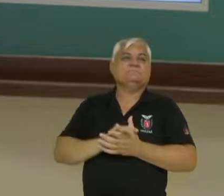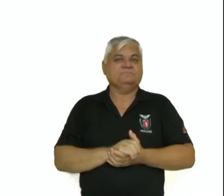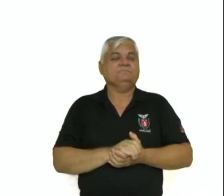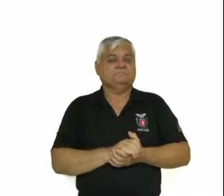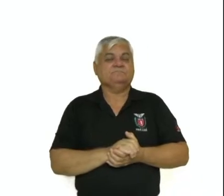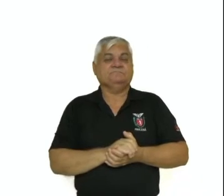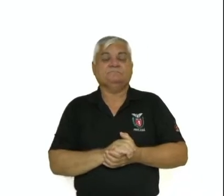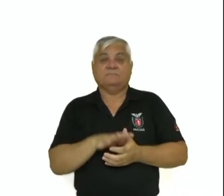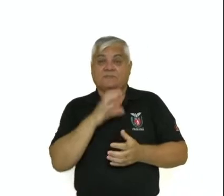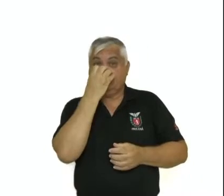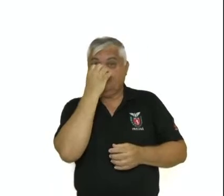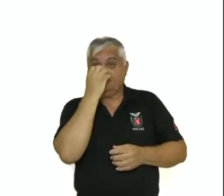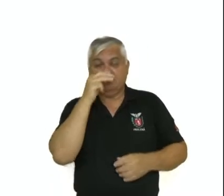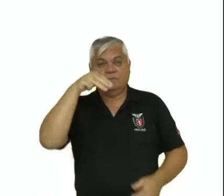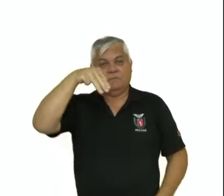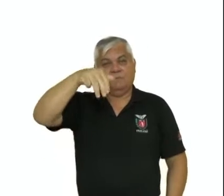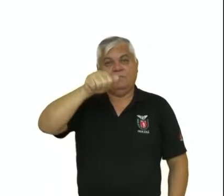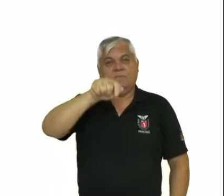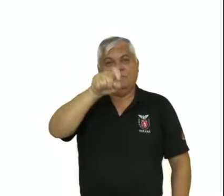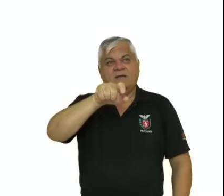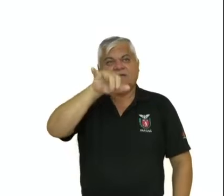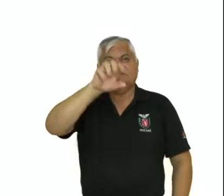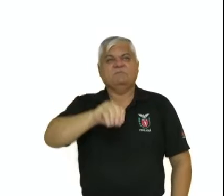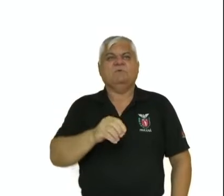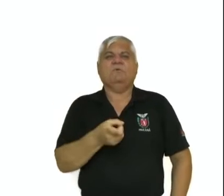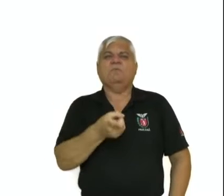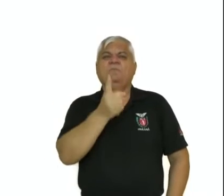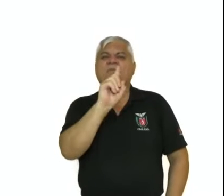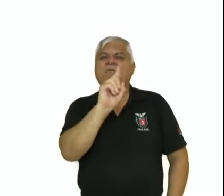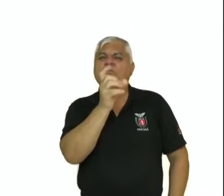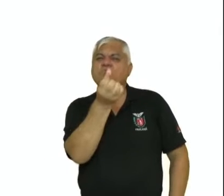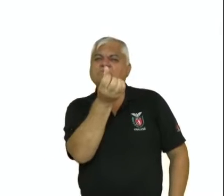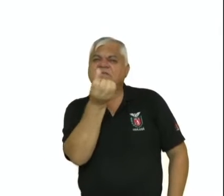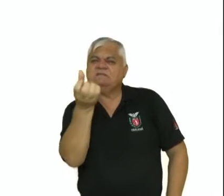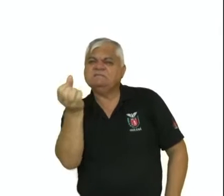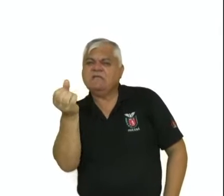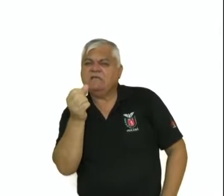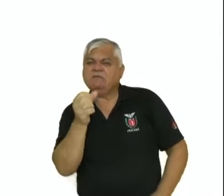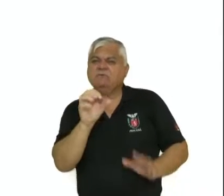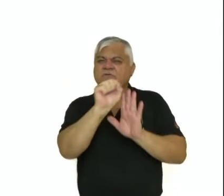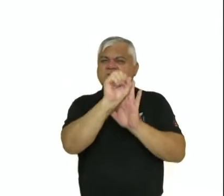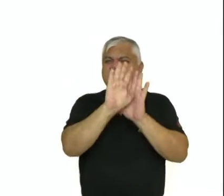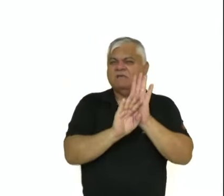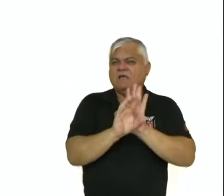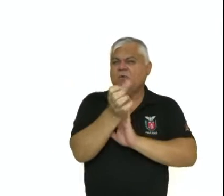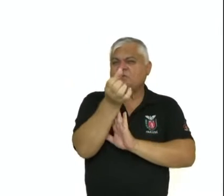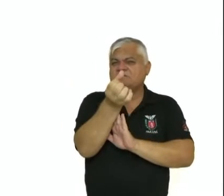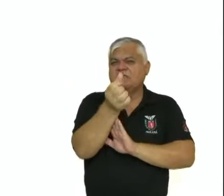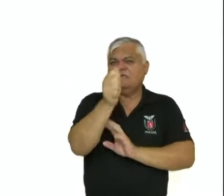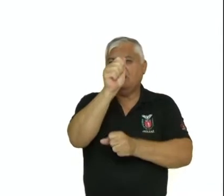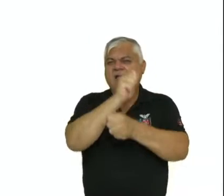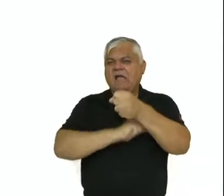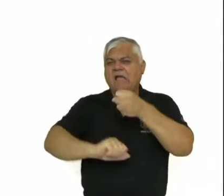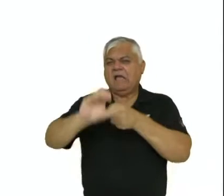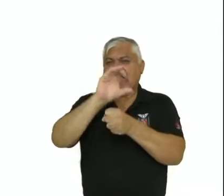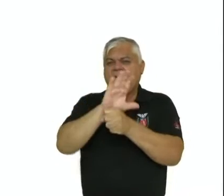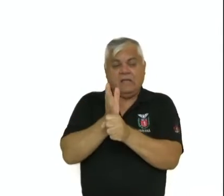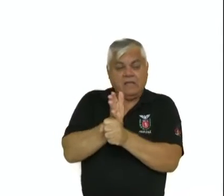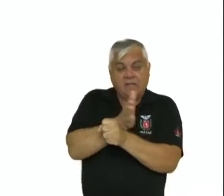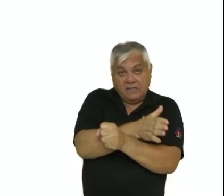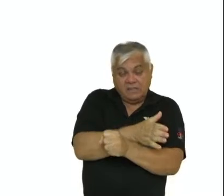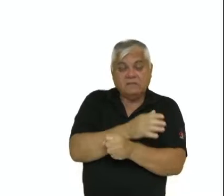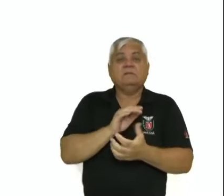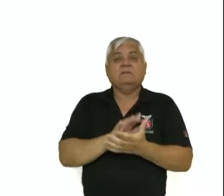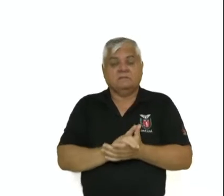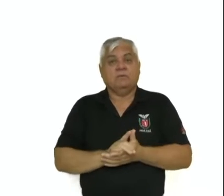do Circo Máximo, né, de 1600, né, por volta de 6, né, antes de Cristo, século 6 antes de Cristo. Então,